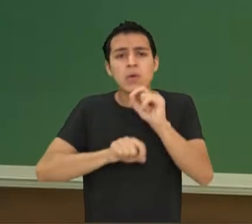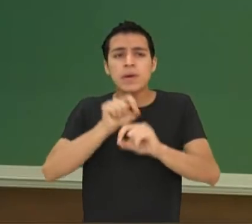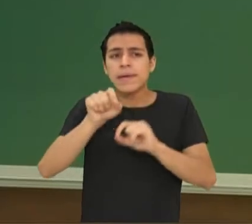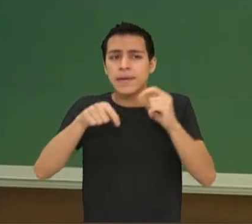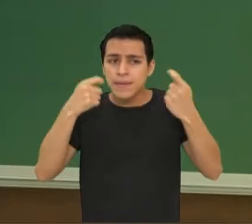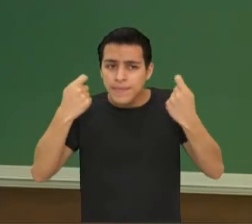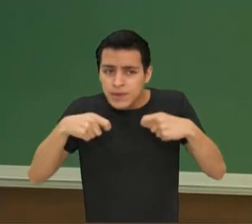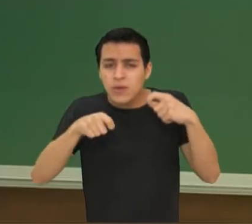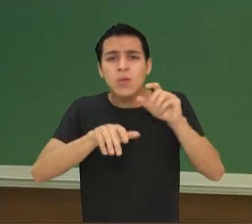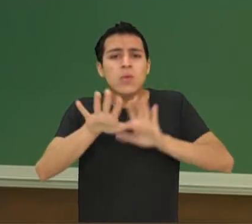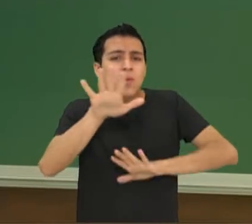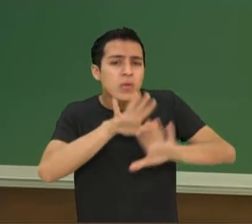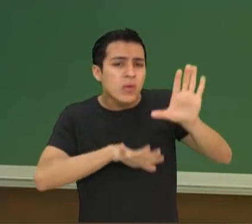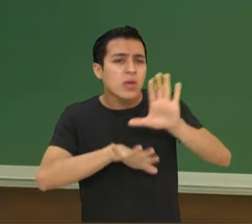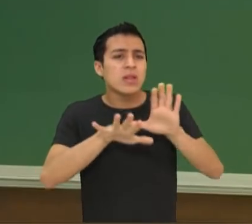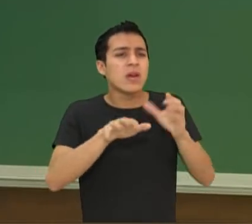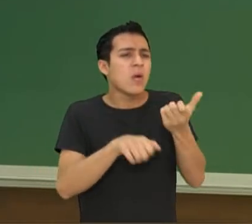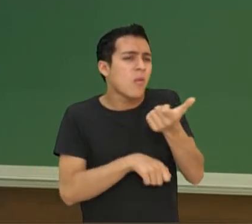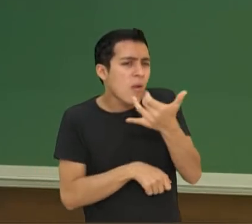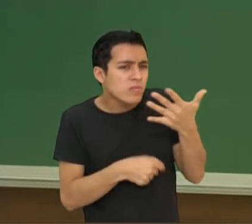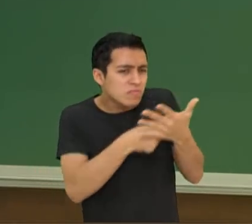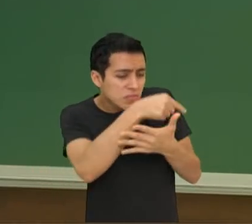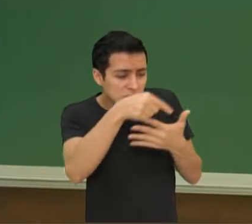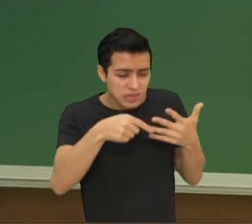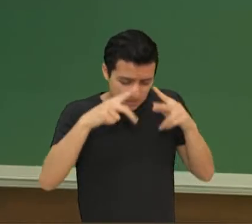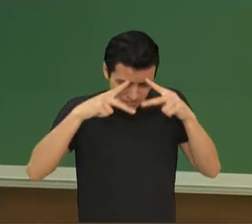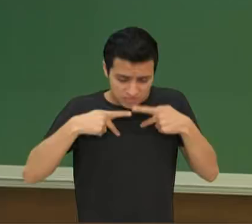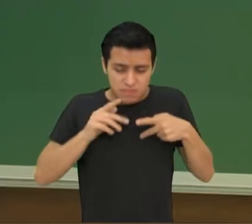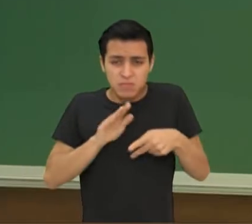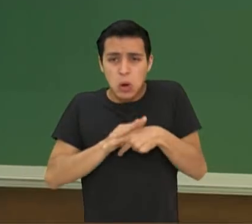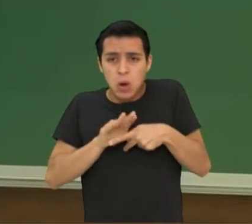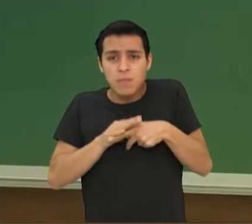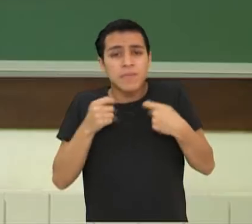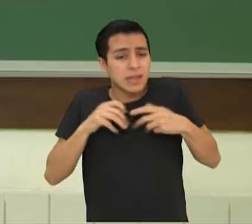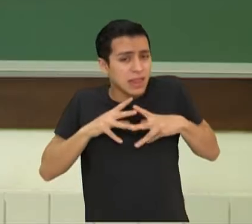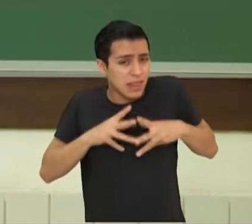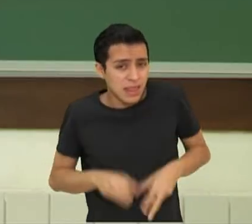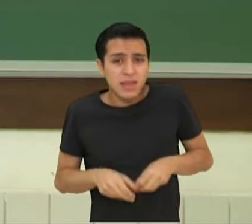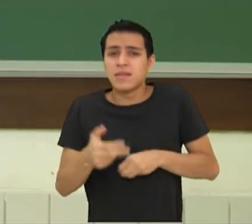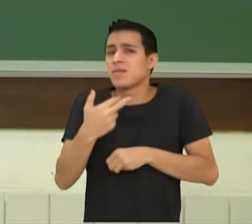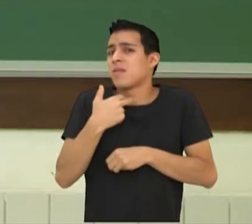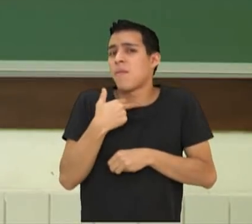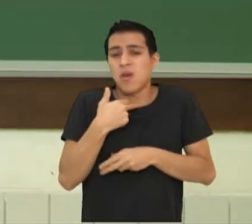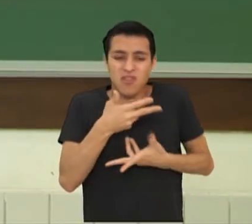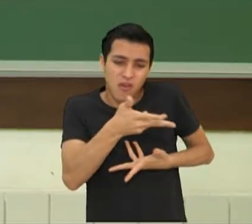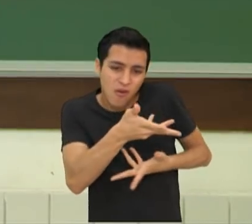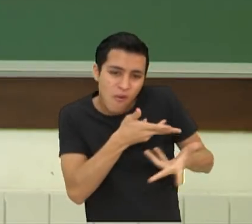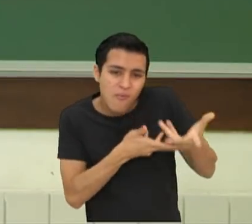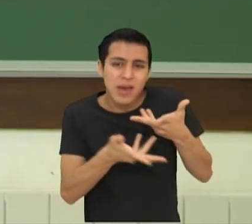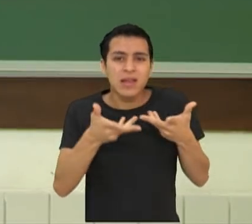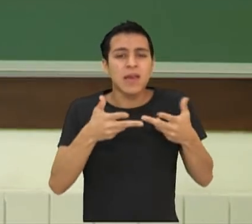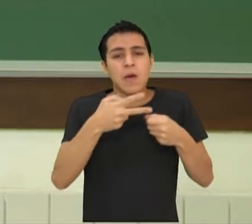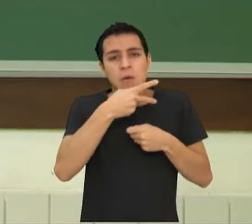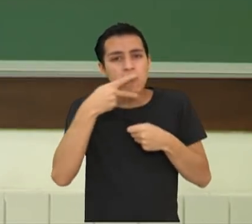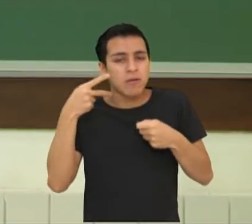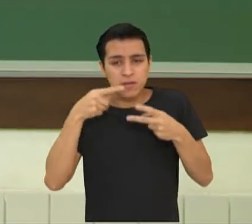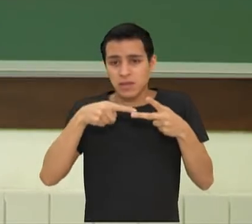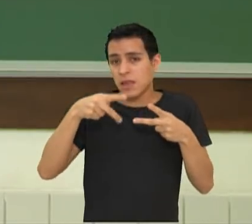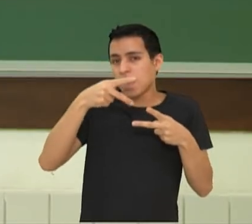tomar cuidado, pessoal, com alguns itens pessoais de higiene. A gente não pode compartilhar